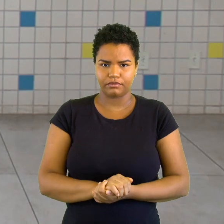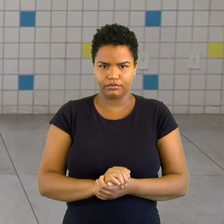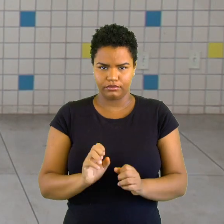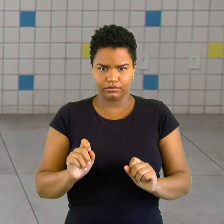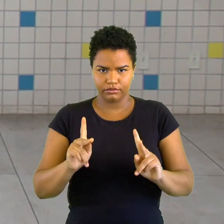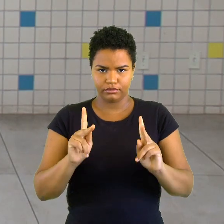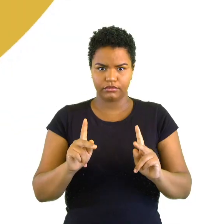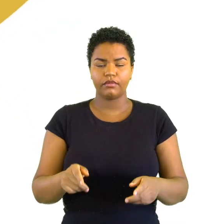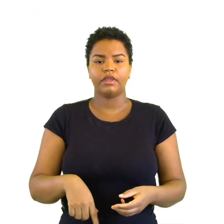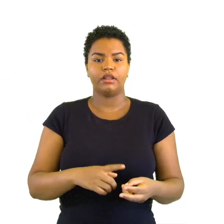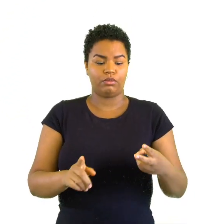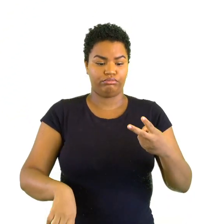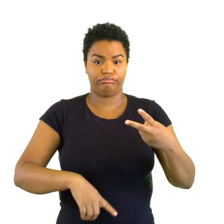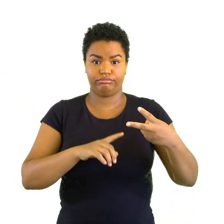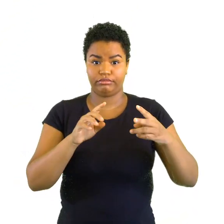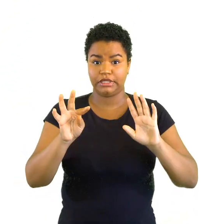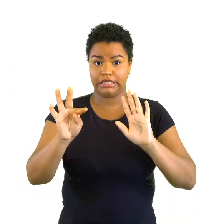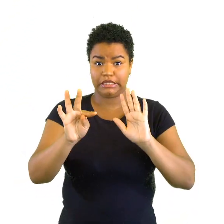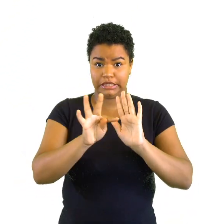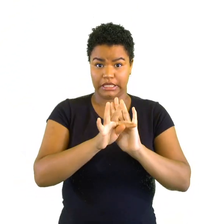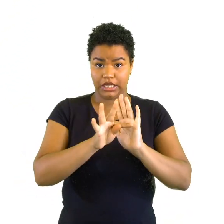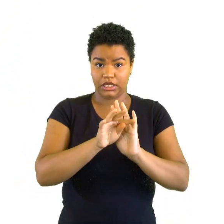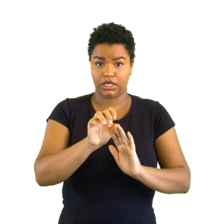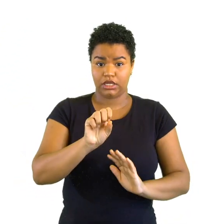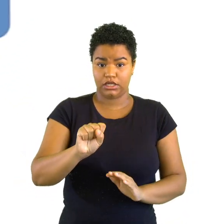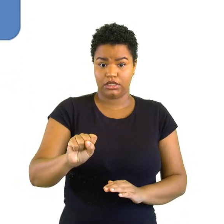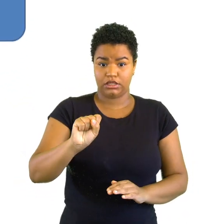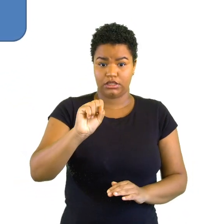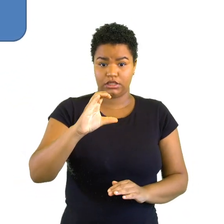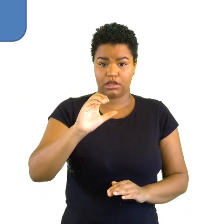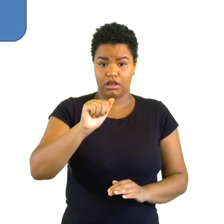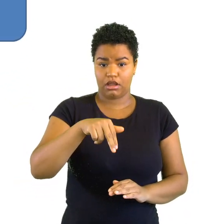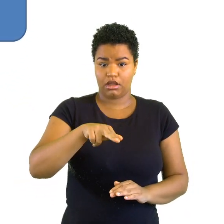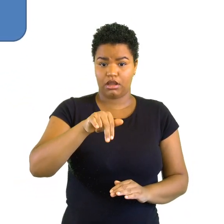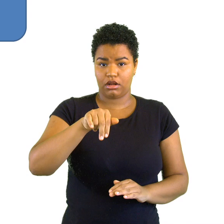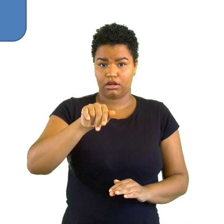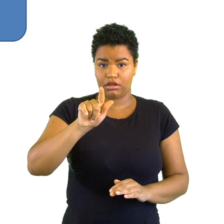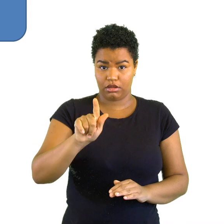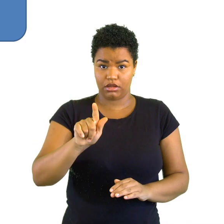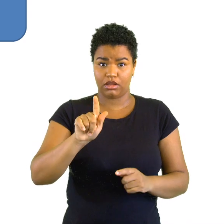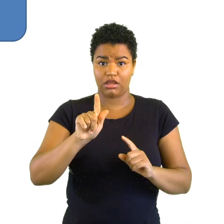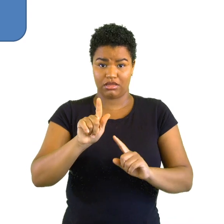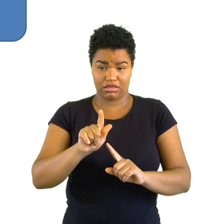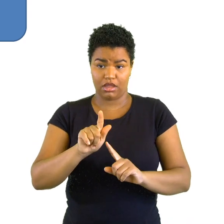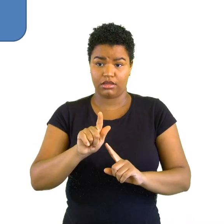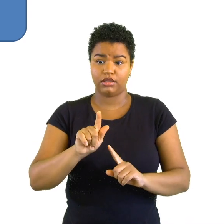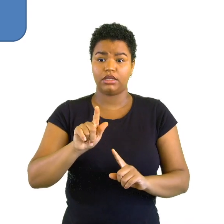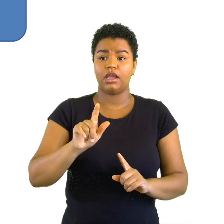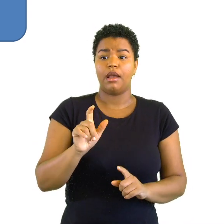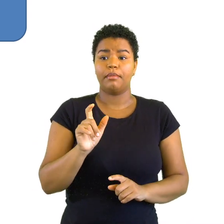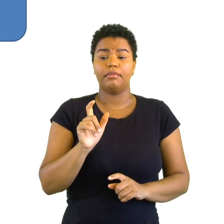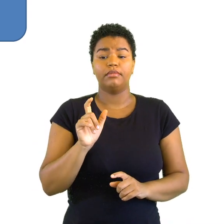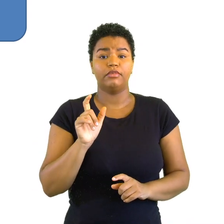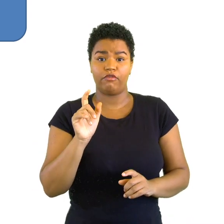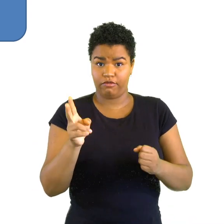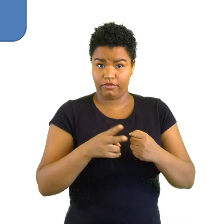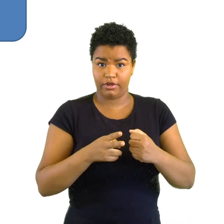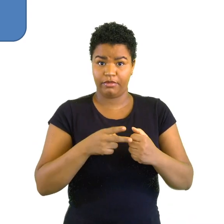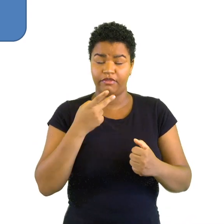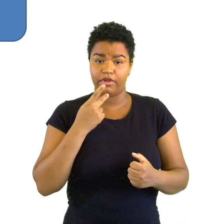técnica scanning. A técnica scanning, como a própria palavra já fala, o verbo to scan, ele quer dizer o